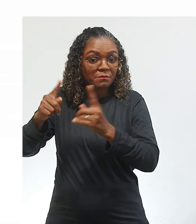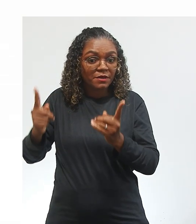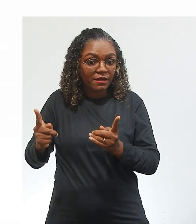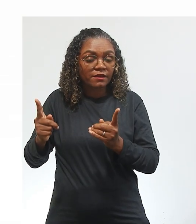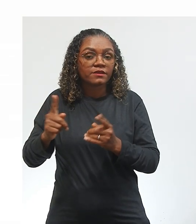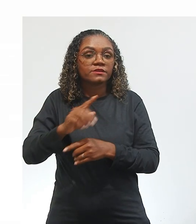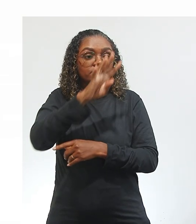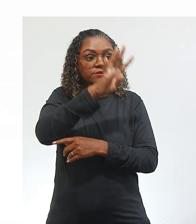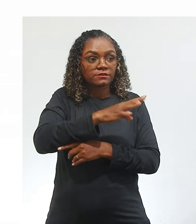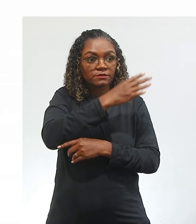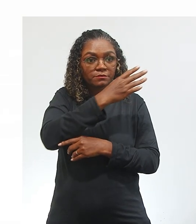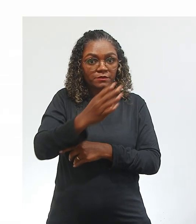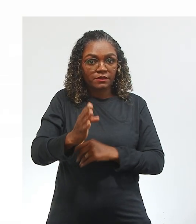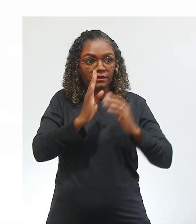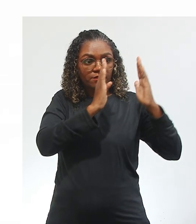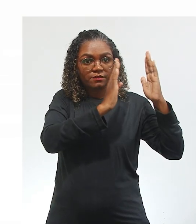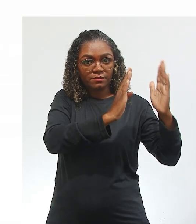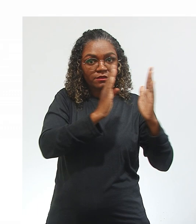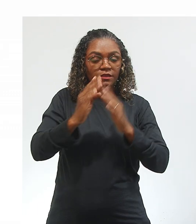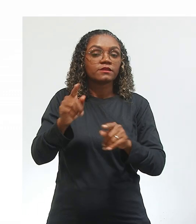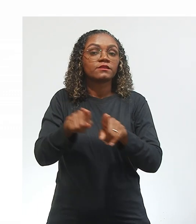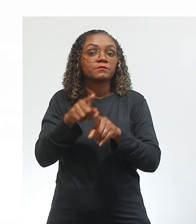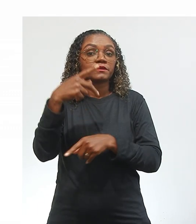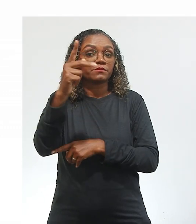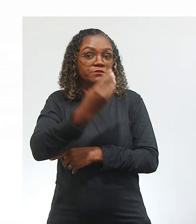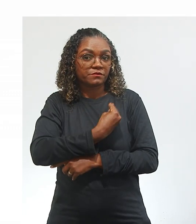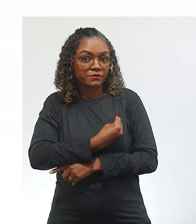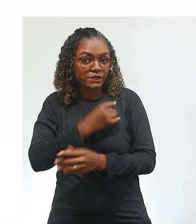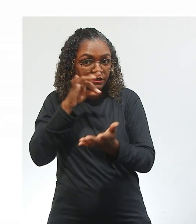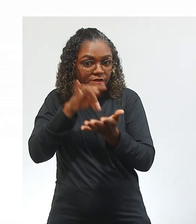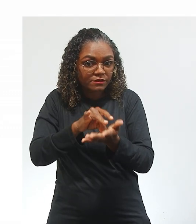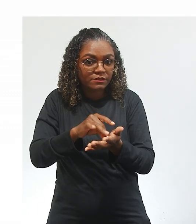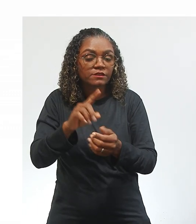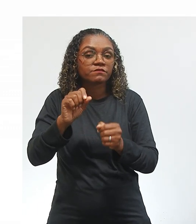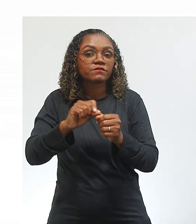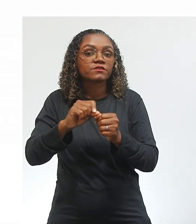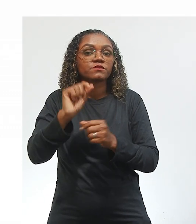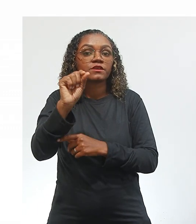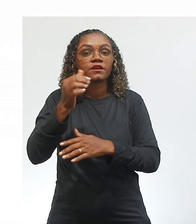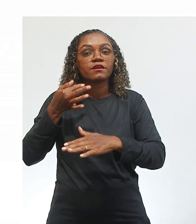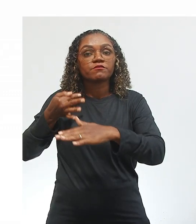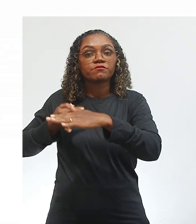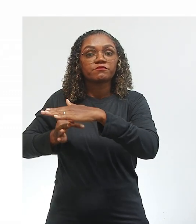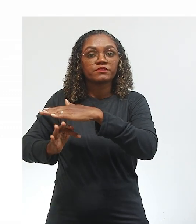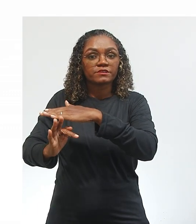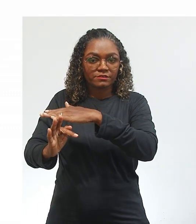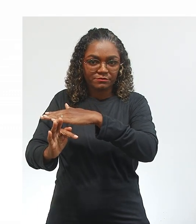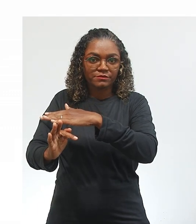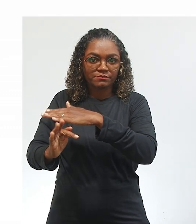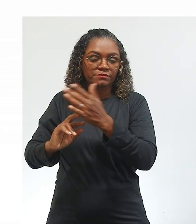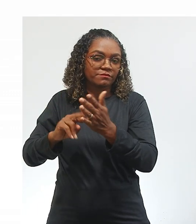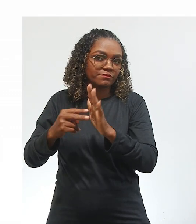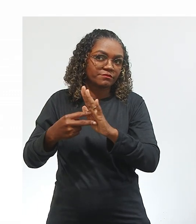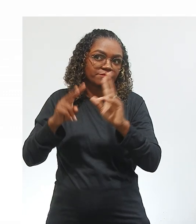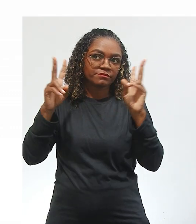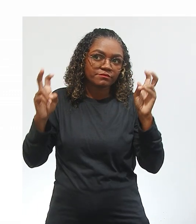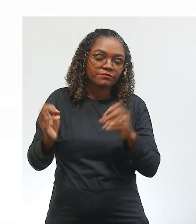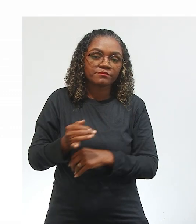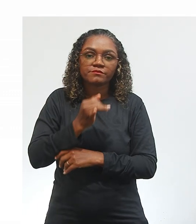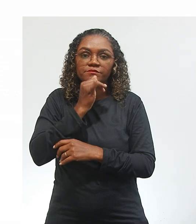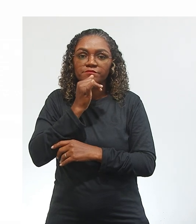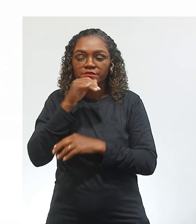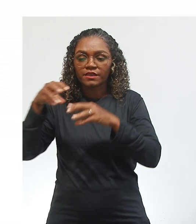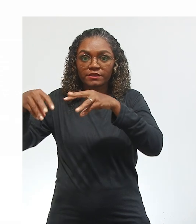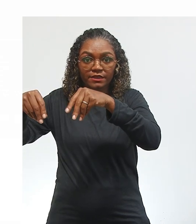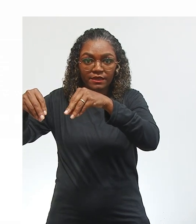lá na vida real, vocês lançariam ali praticamente como financiamento, tá? Quando se tratar de